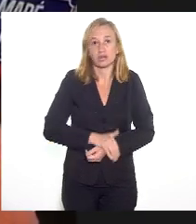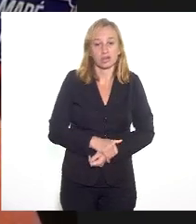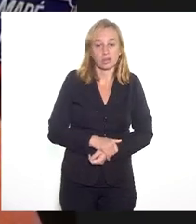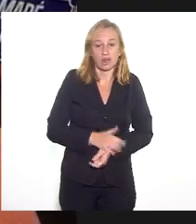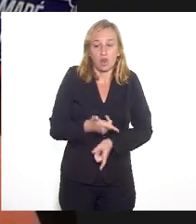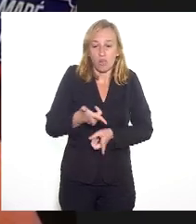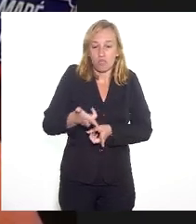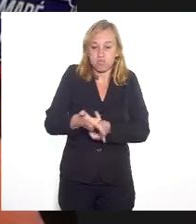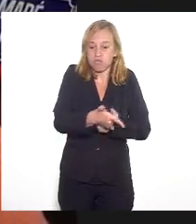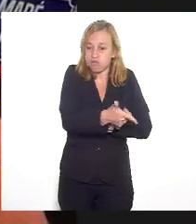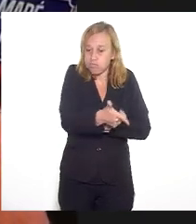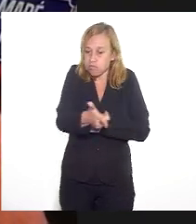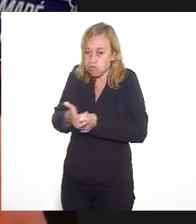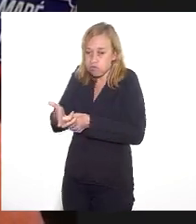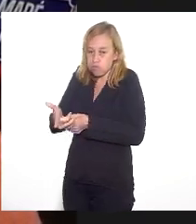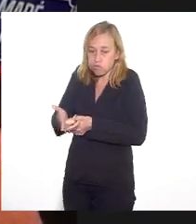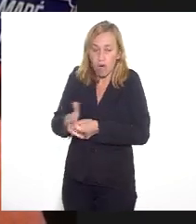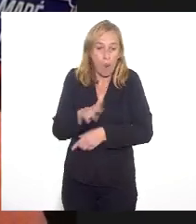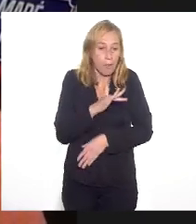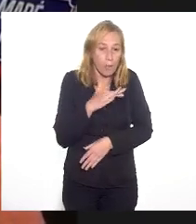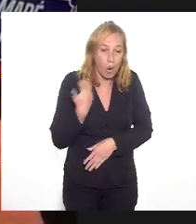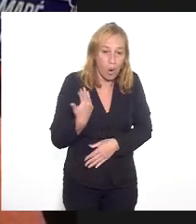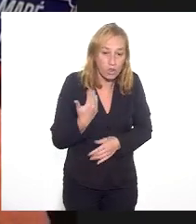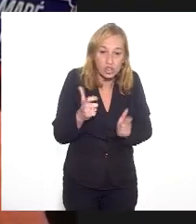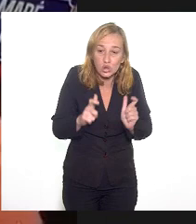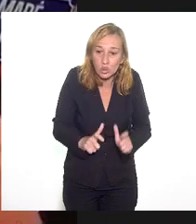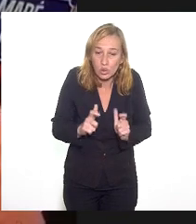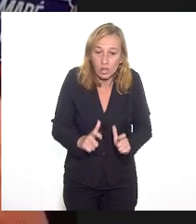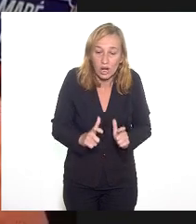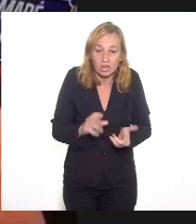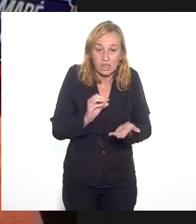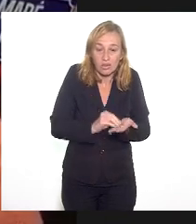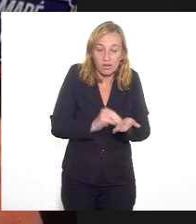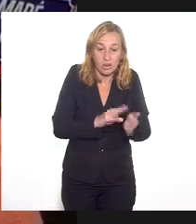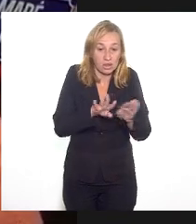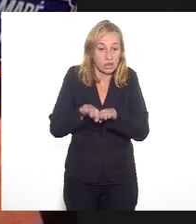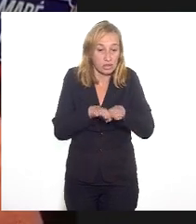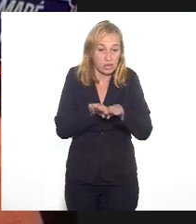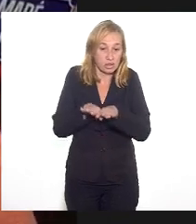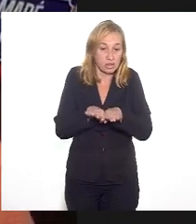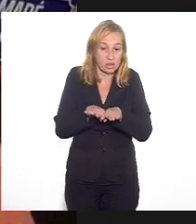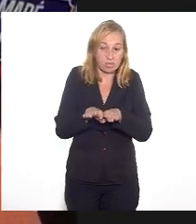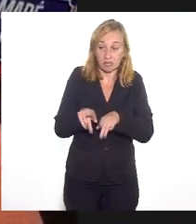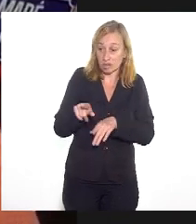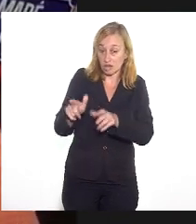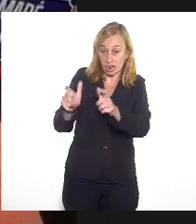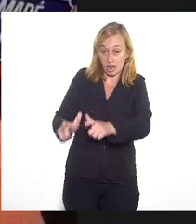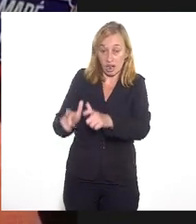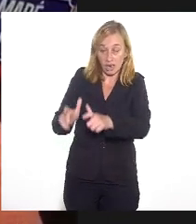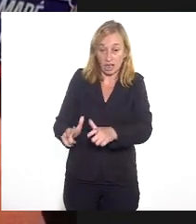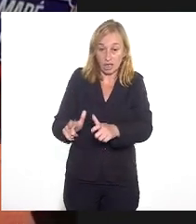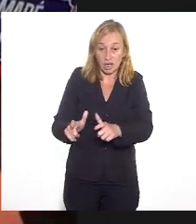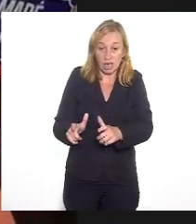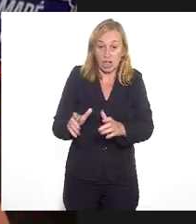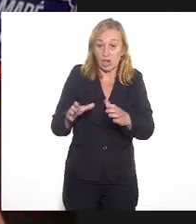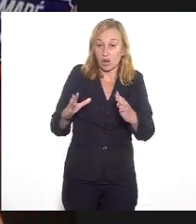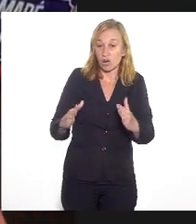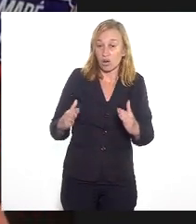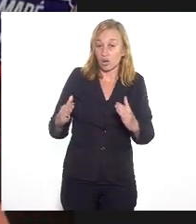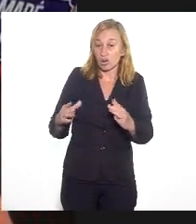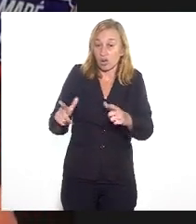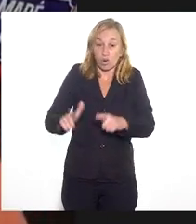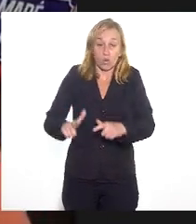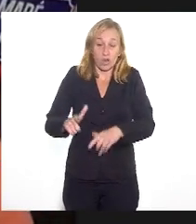tiro de fuzil, chacinas em espaços onde a desigualdade social não está colocada, em bairros de classe média, classe média